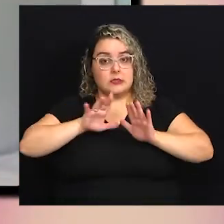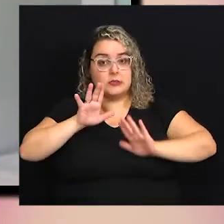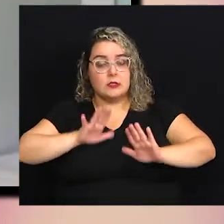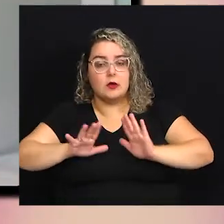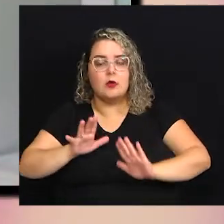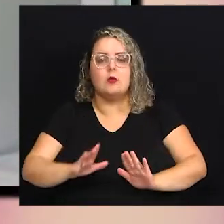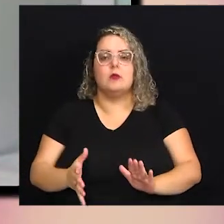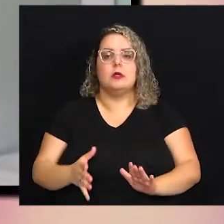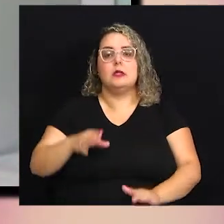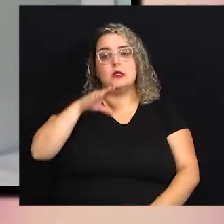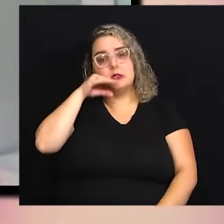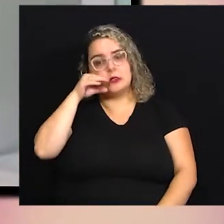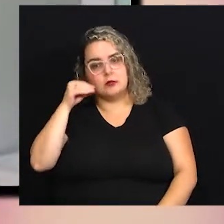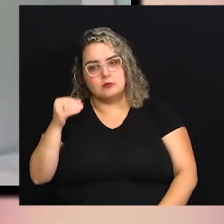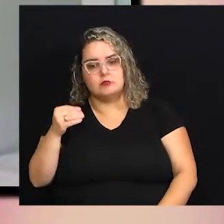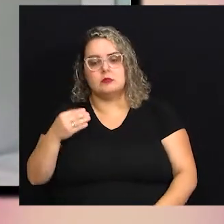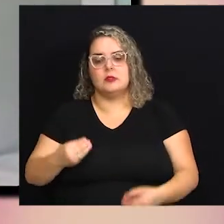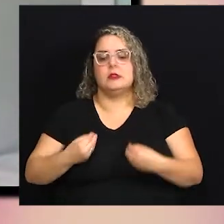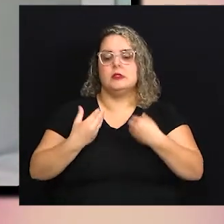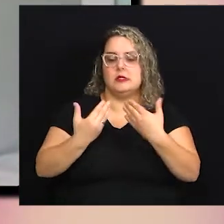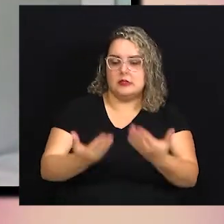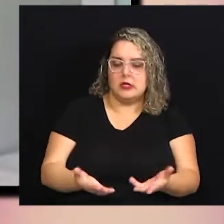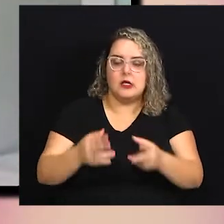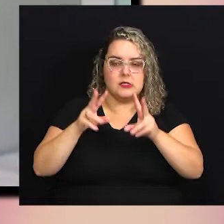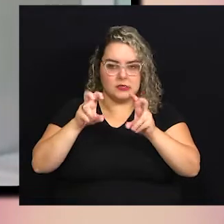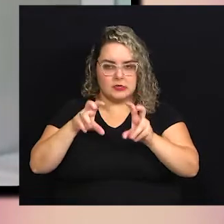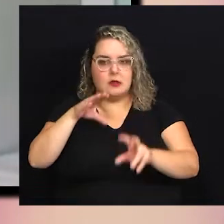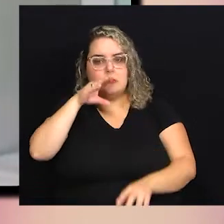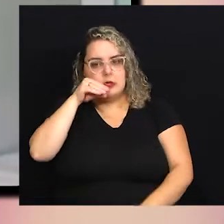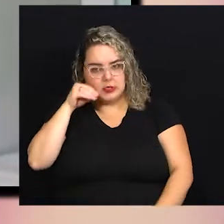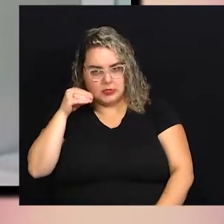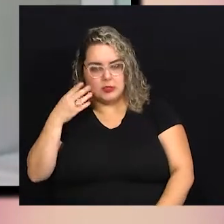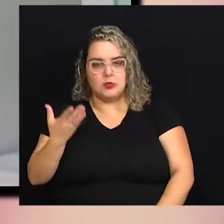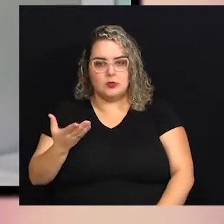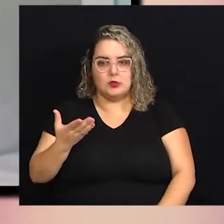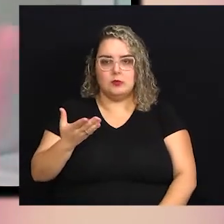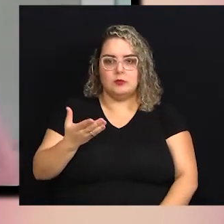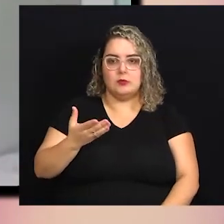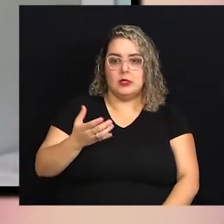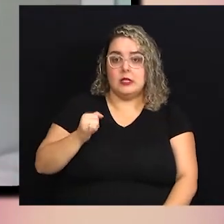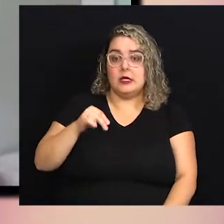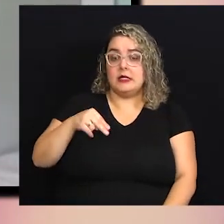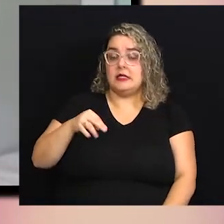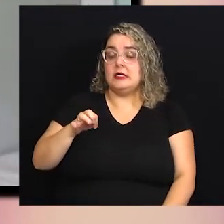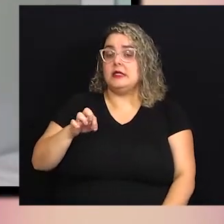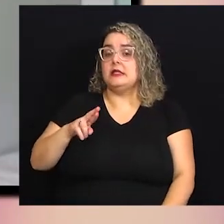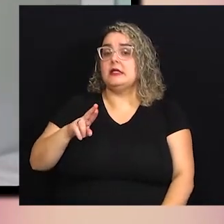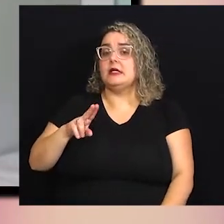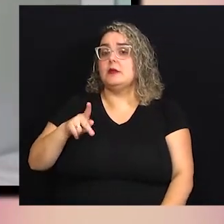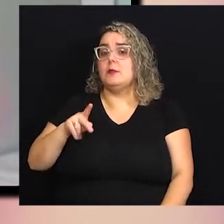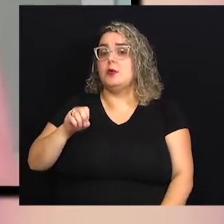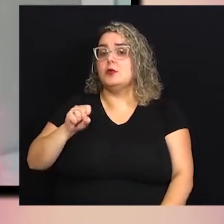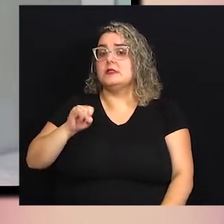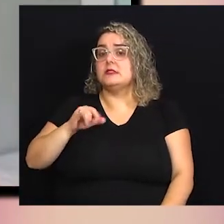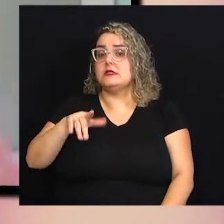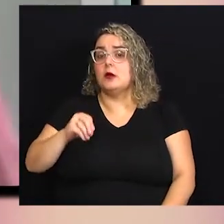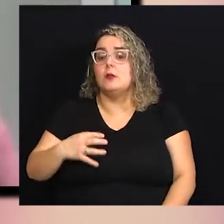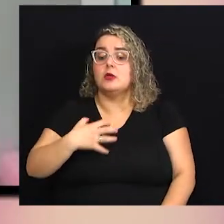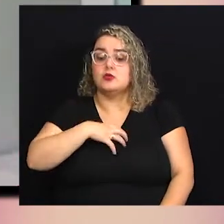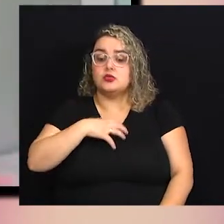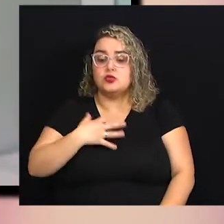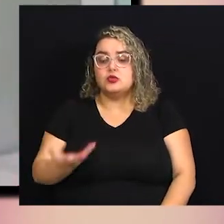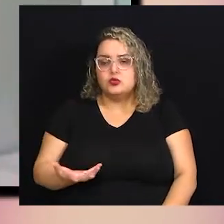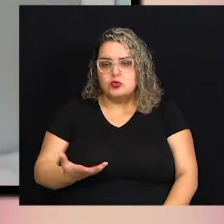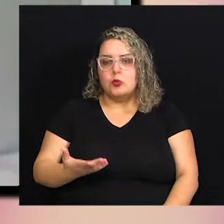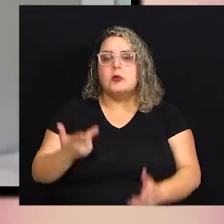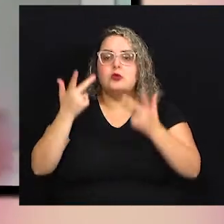esse cuidado, né, na adolescência, porque a gente traz esse tema da adolescência pela interposição dos sintomas